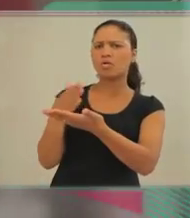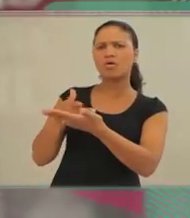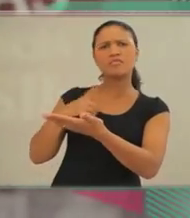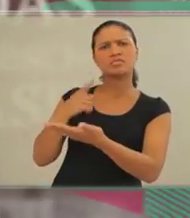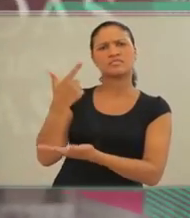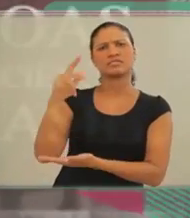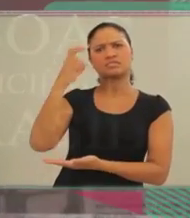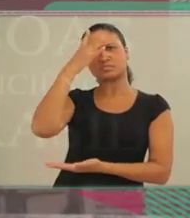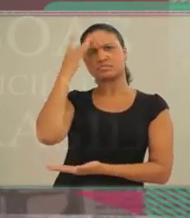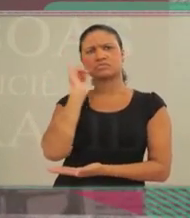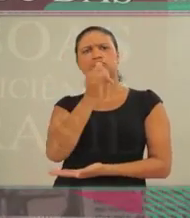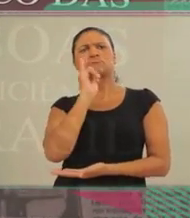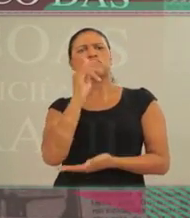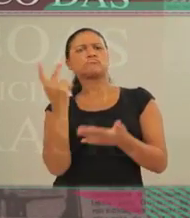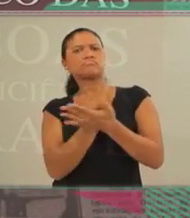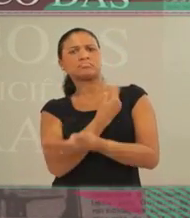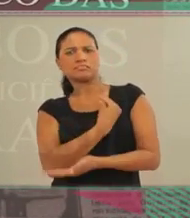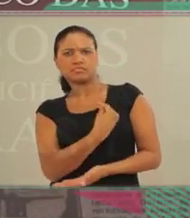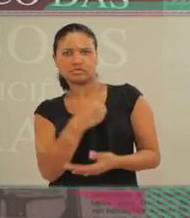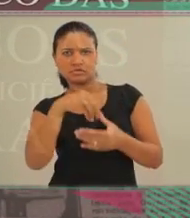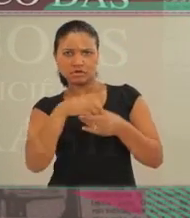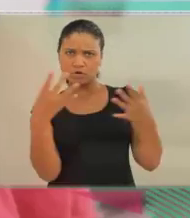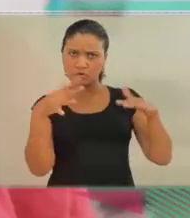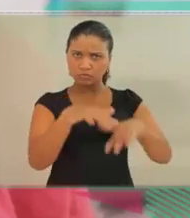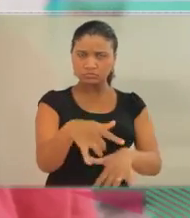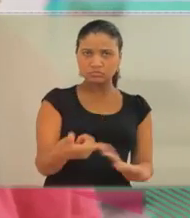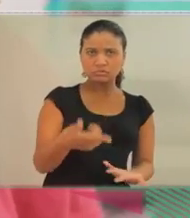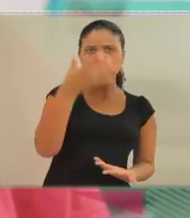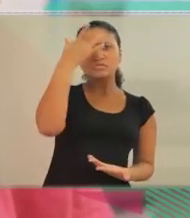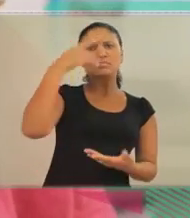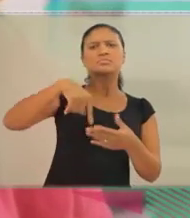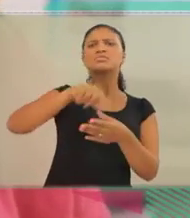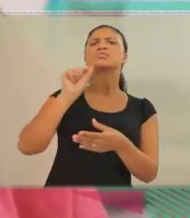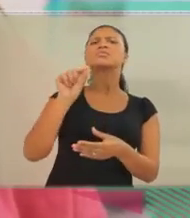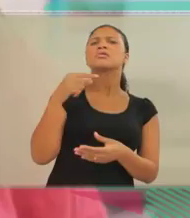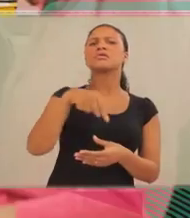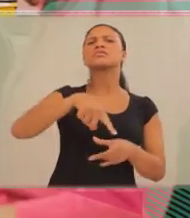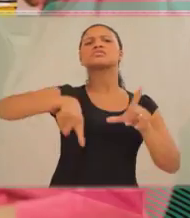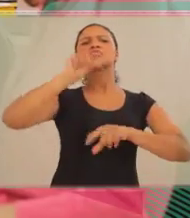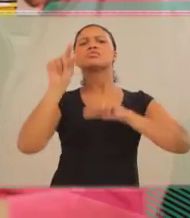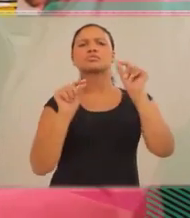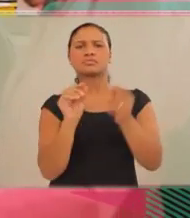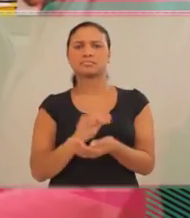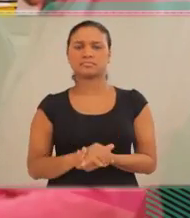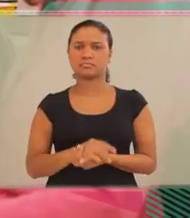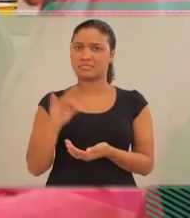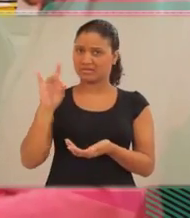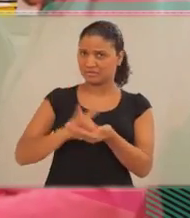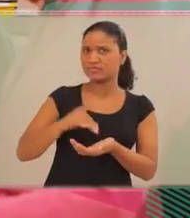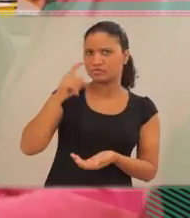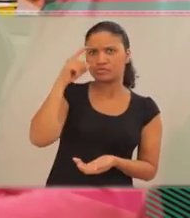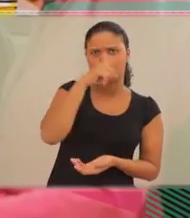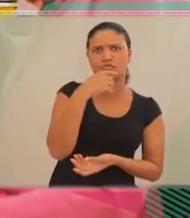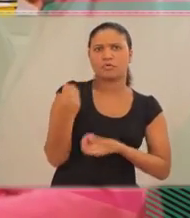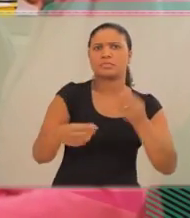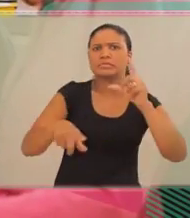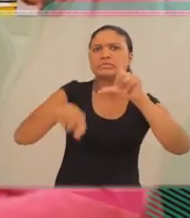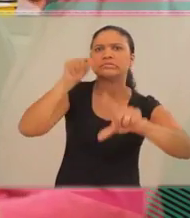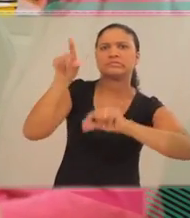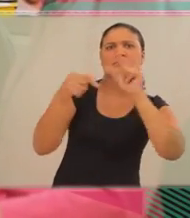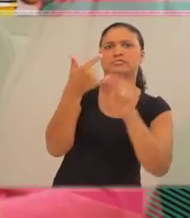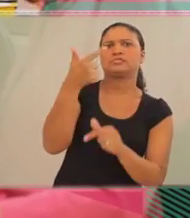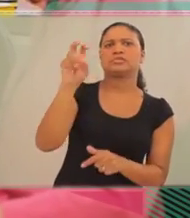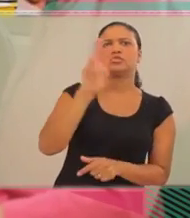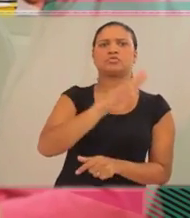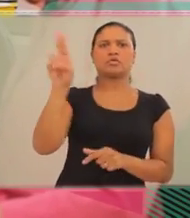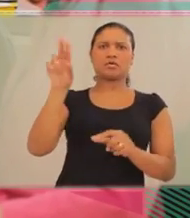de pessoas influentes na área da inclusão. Quem são essas pessoas? Como elas foram escolhidas? Olha, na verdade foi muito difícil chegar a